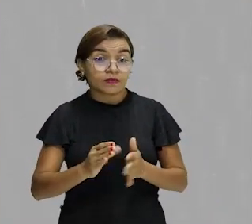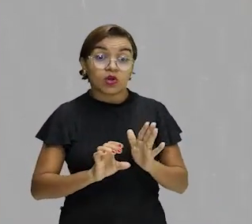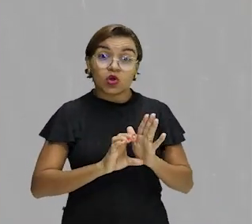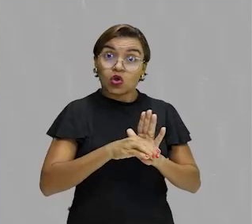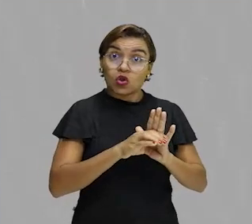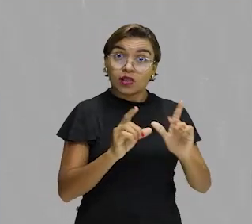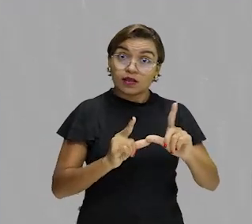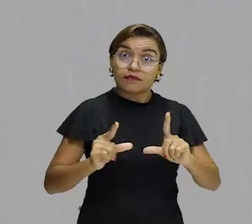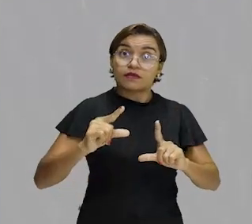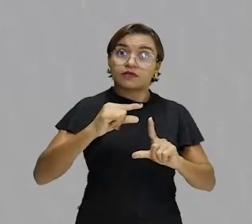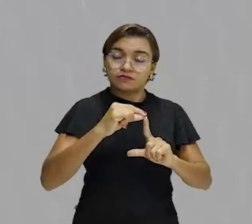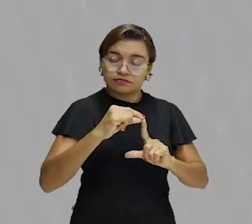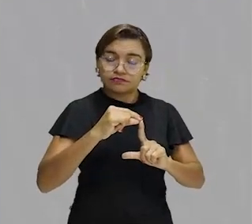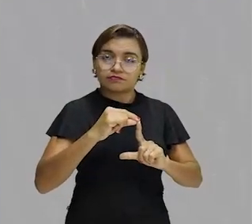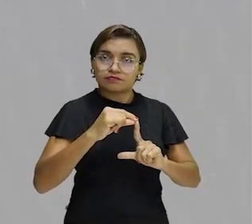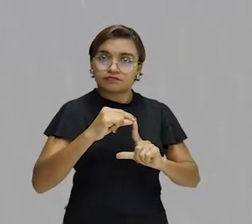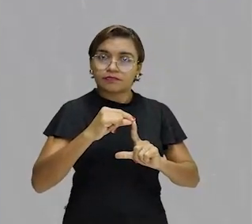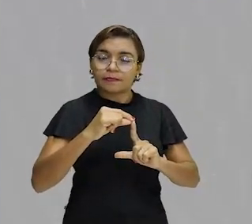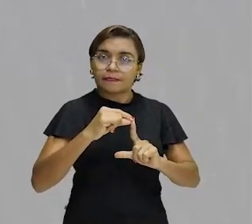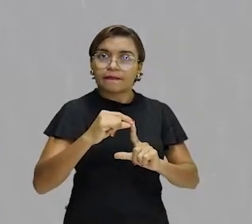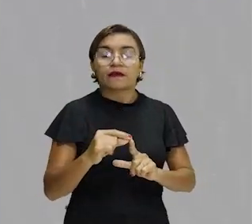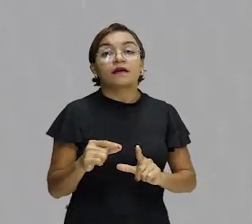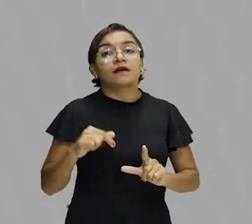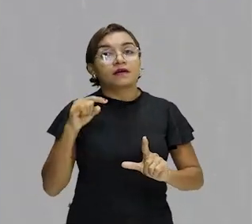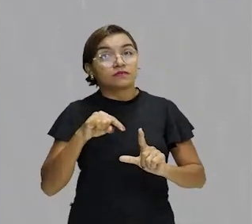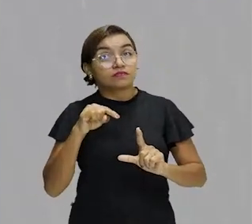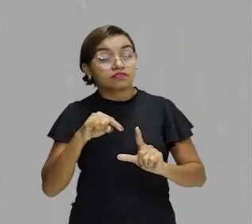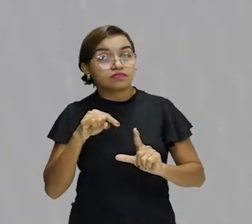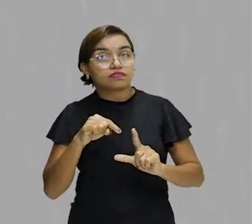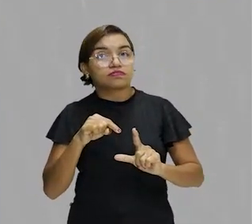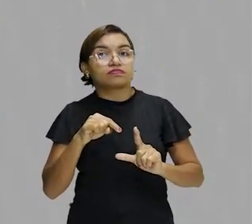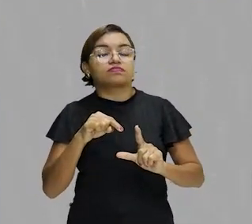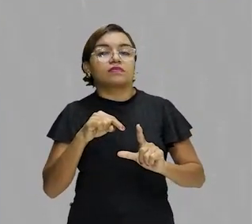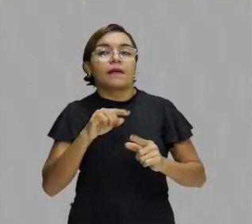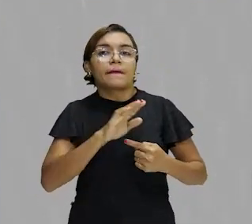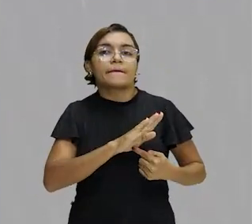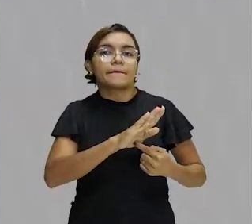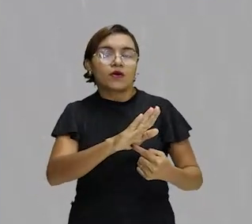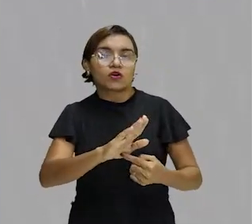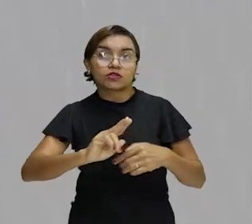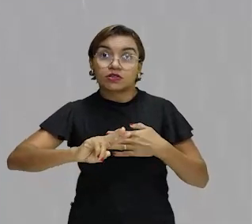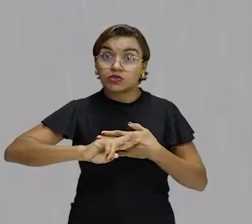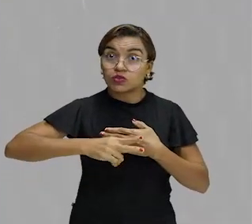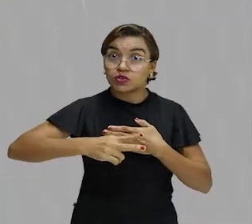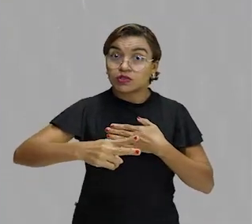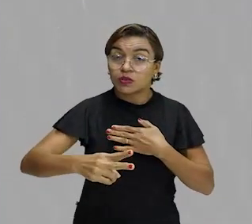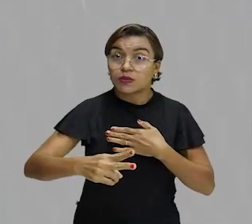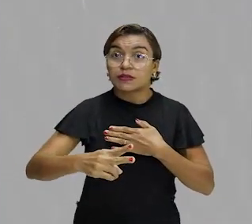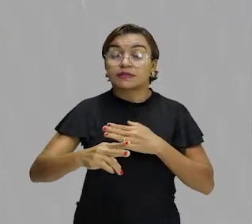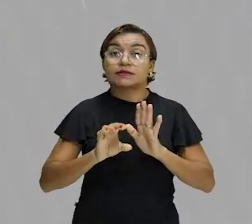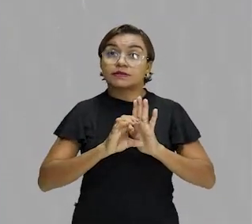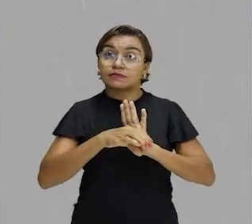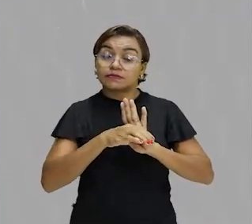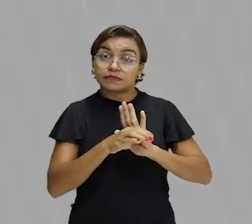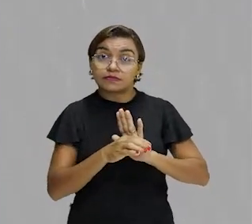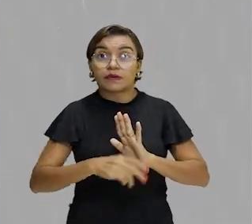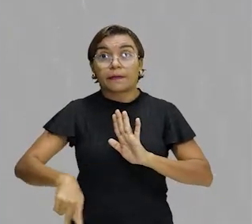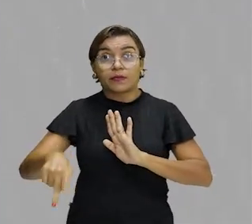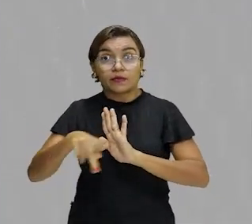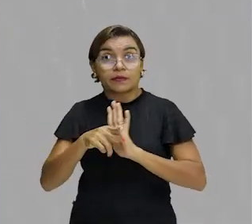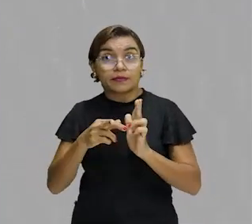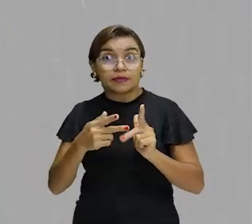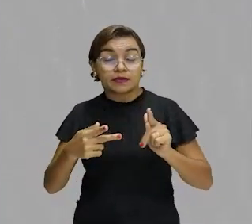essa associação, tá? Acompanha comigo. Com g de b em A, tá? G é a função